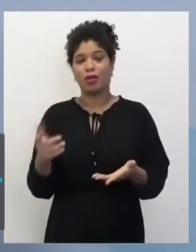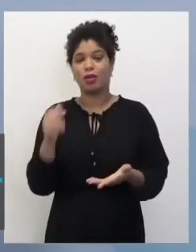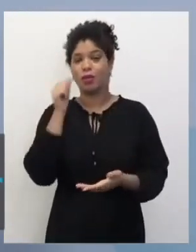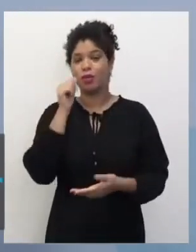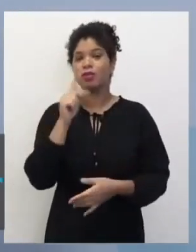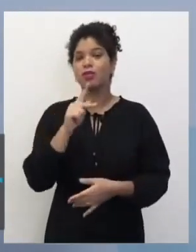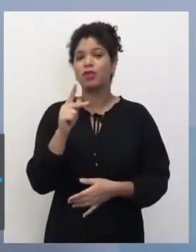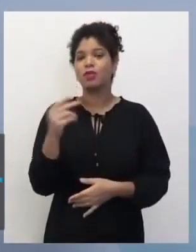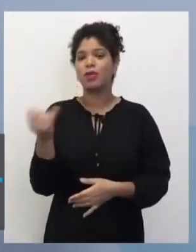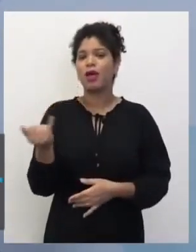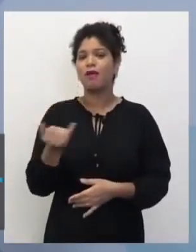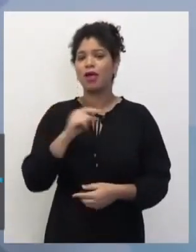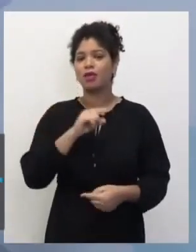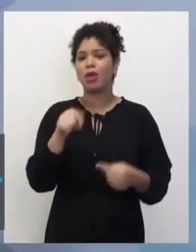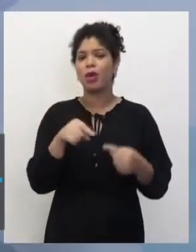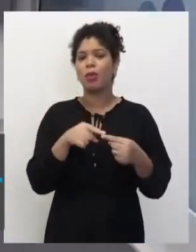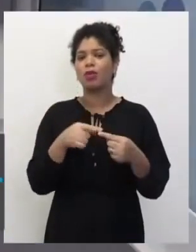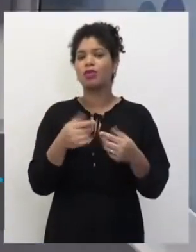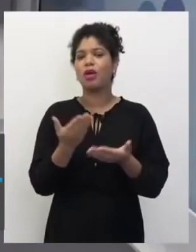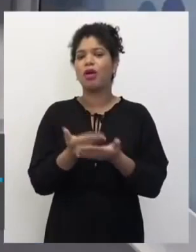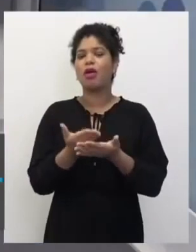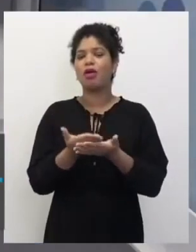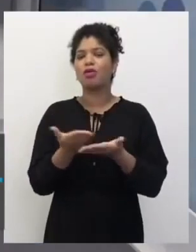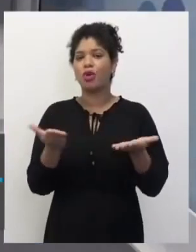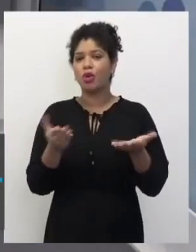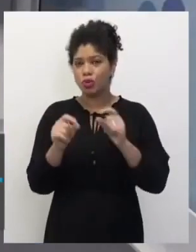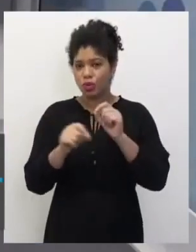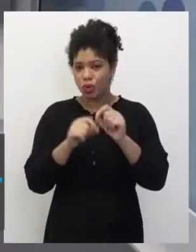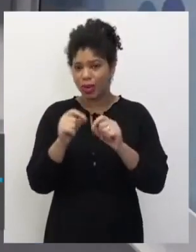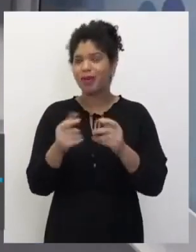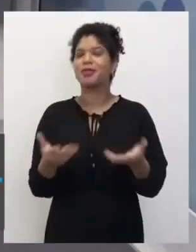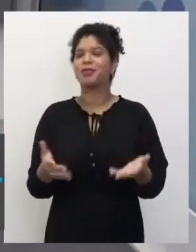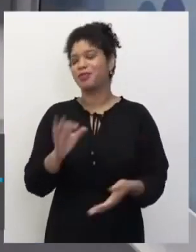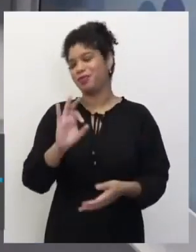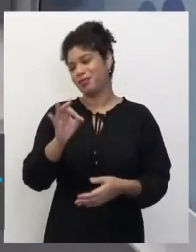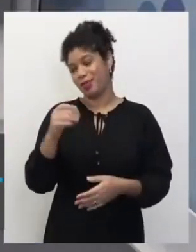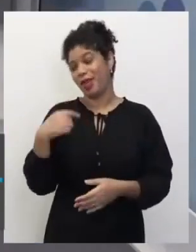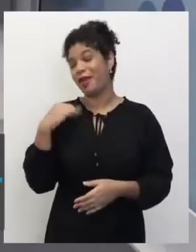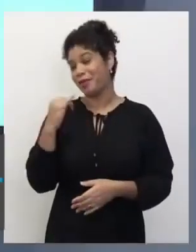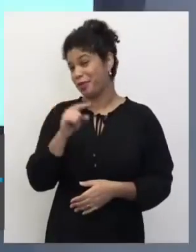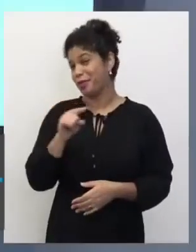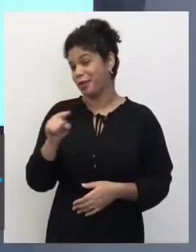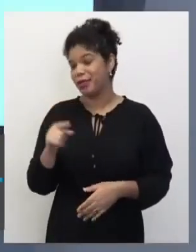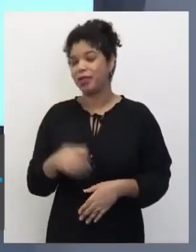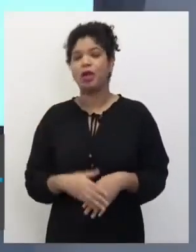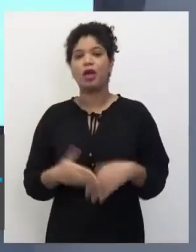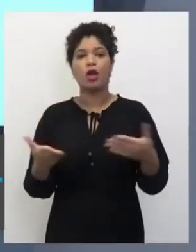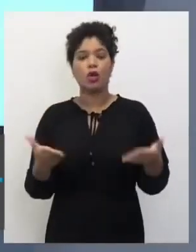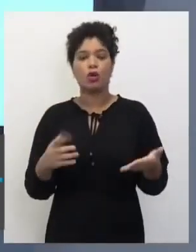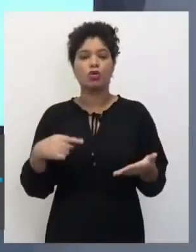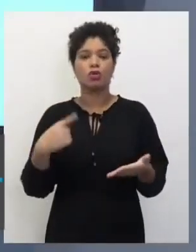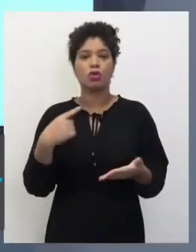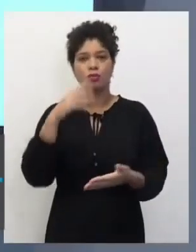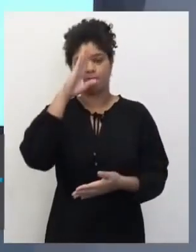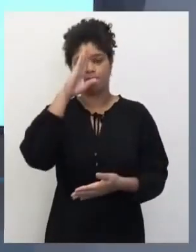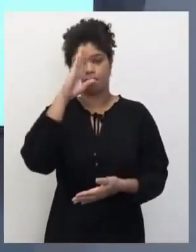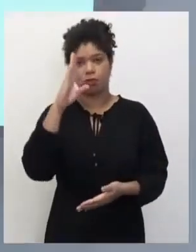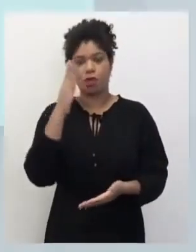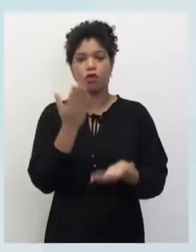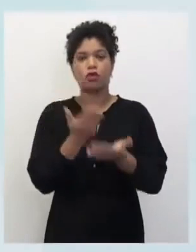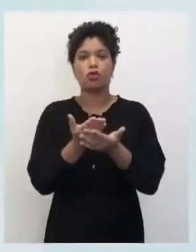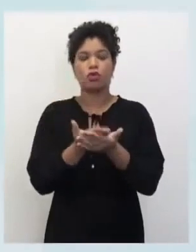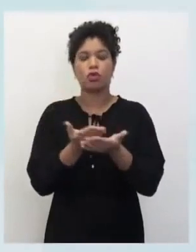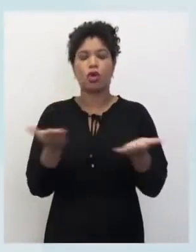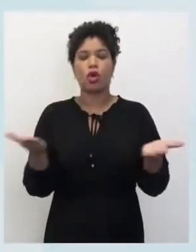qual é o objetivo desta aula aí? Exatamente, professor Ed. Então, nós temos aí como objetivo da nossa aula